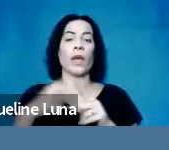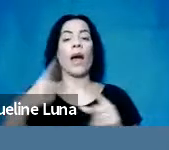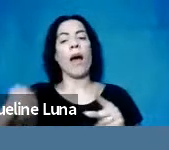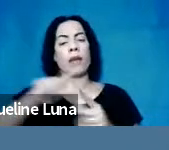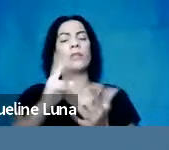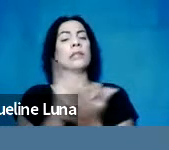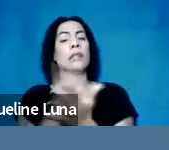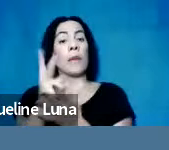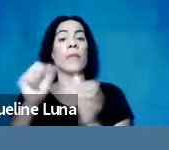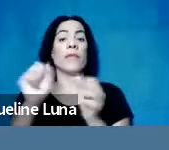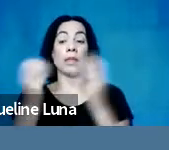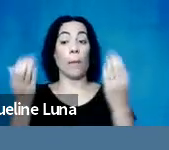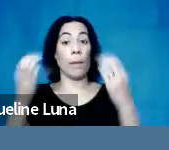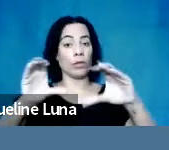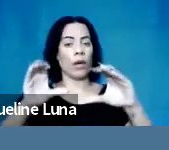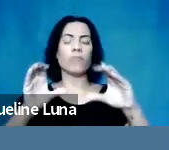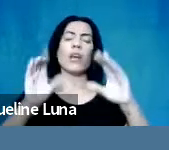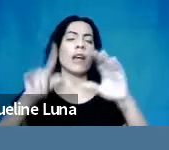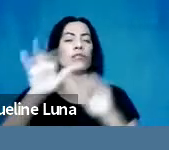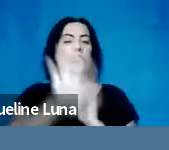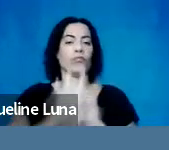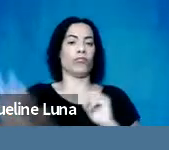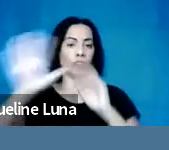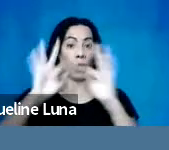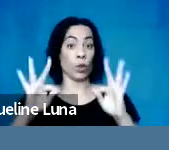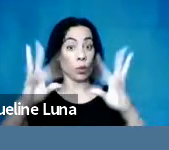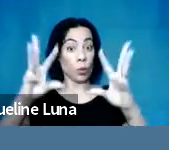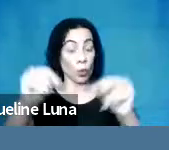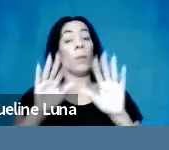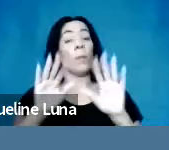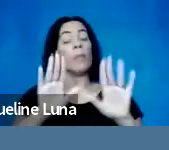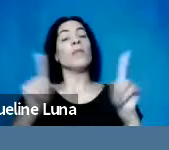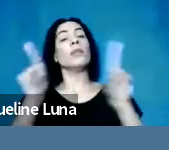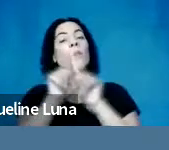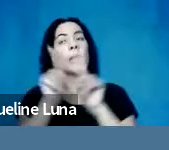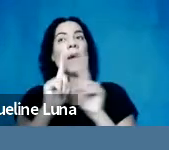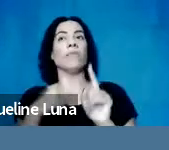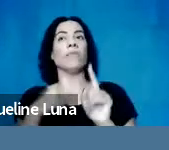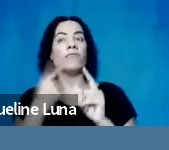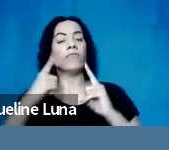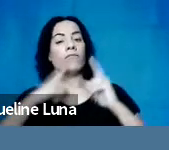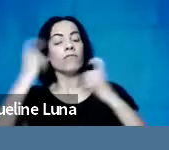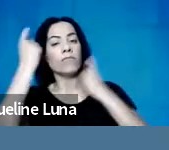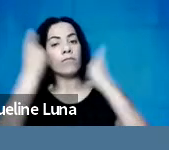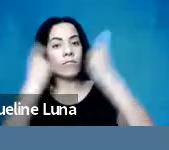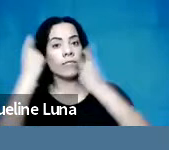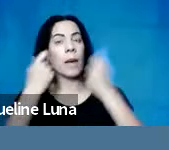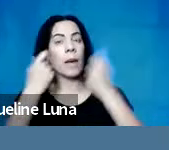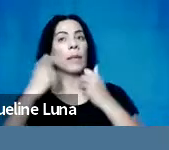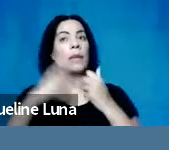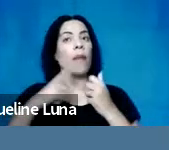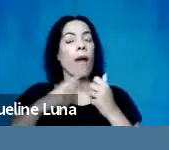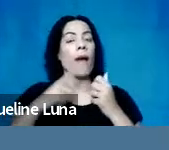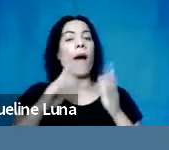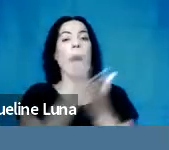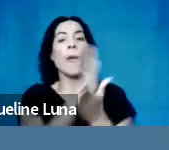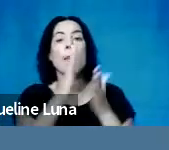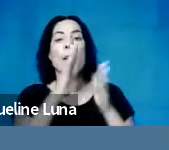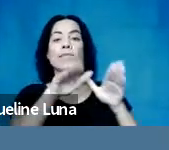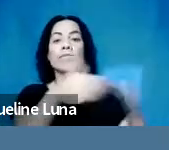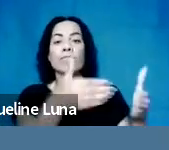postagens para todo mundo, a gente também se preocupou em trabalhar com públicos